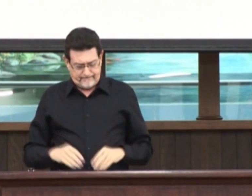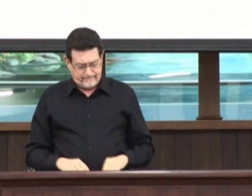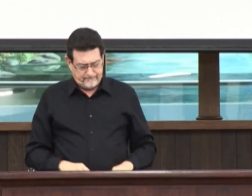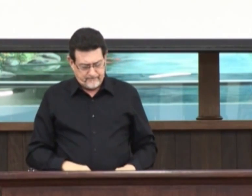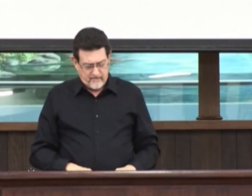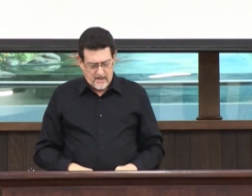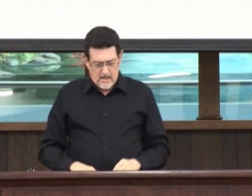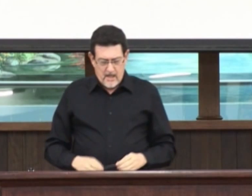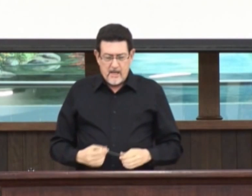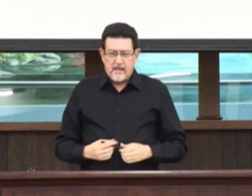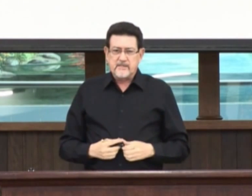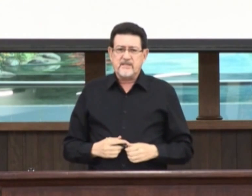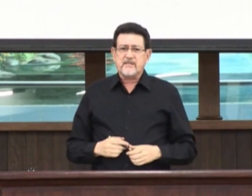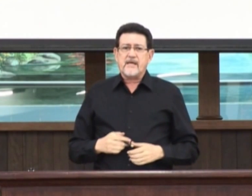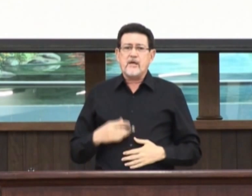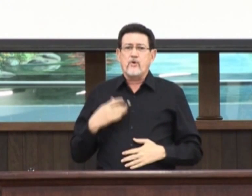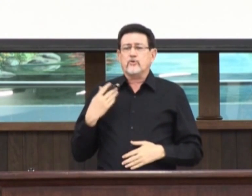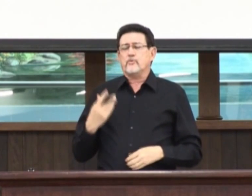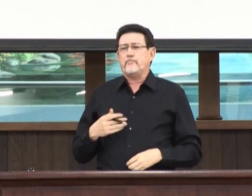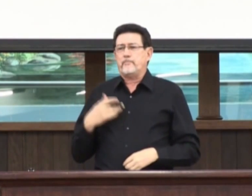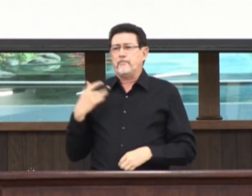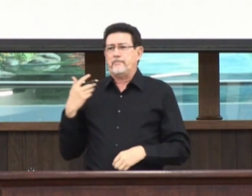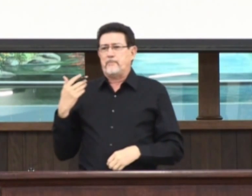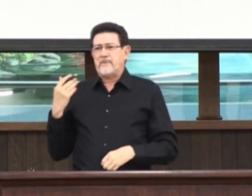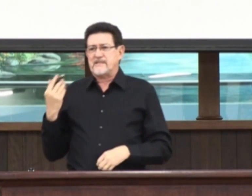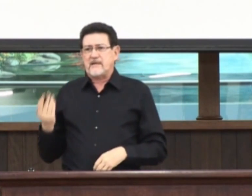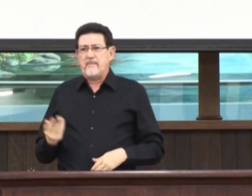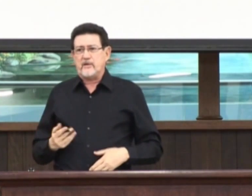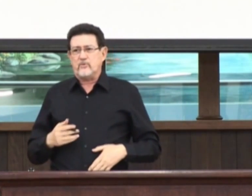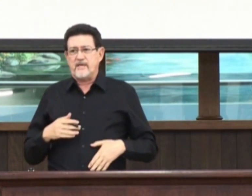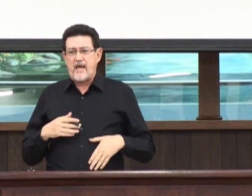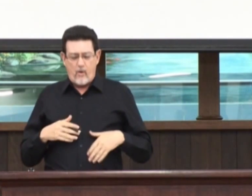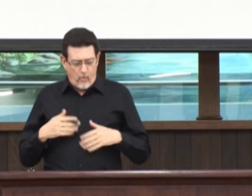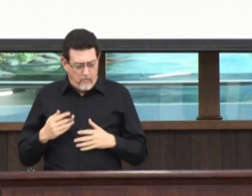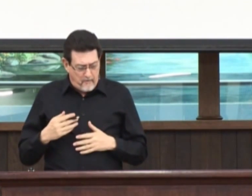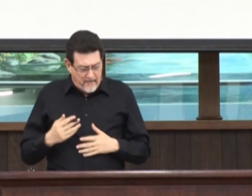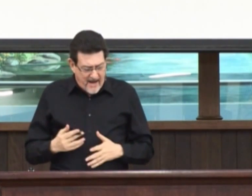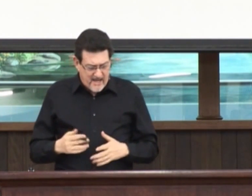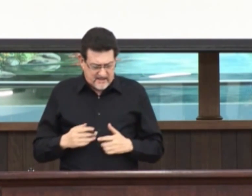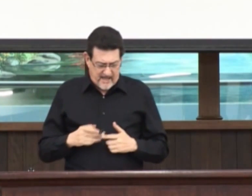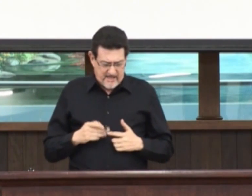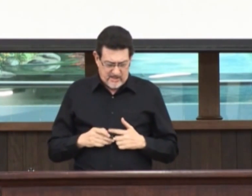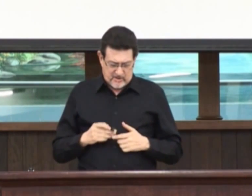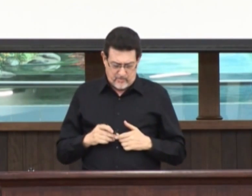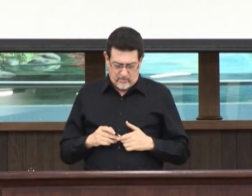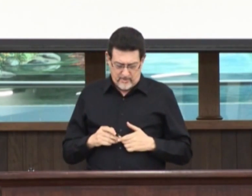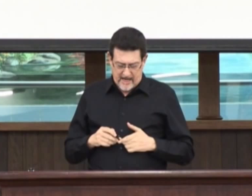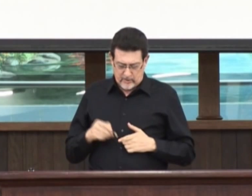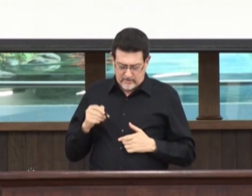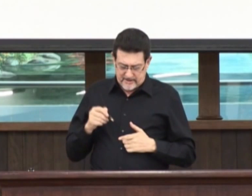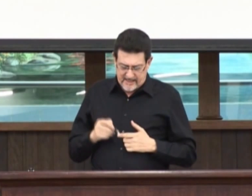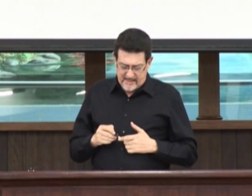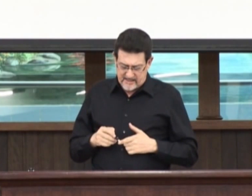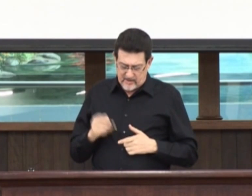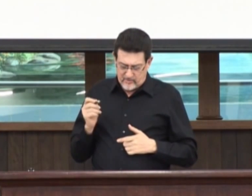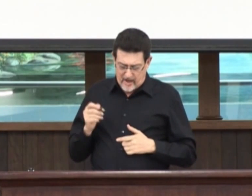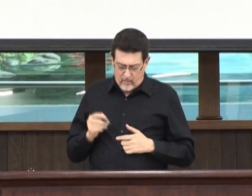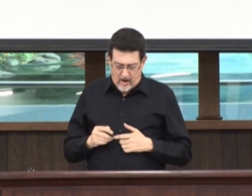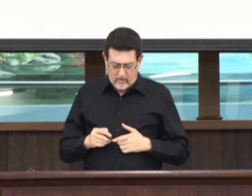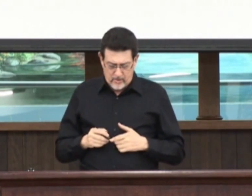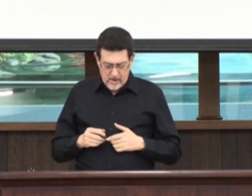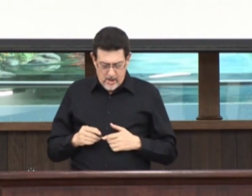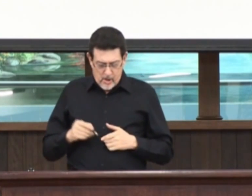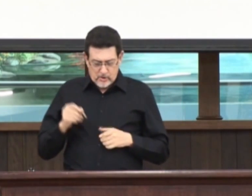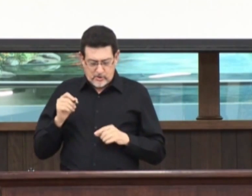deísta. Existe aquele outro pensamento que é o panteísmo, a doutrina segundo